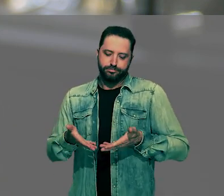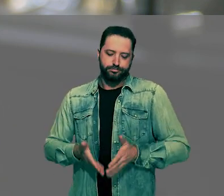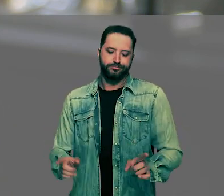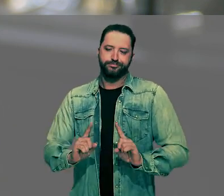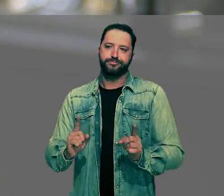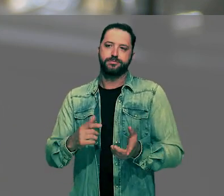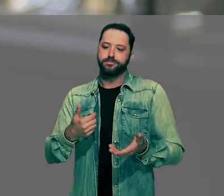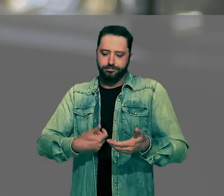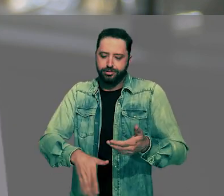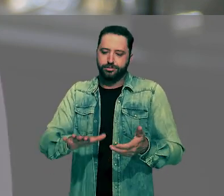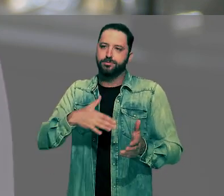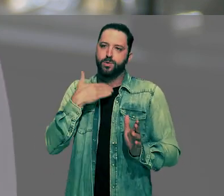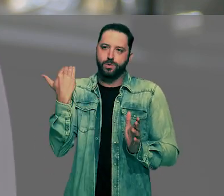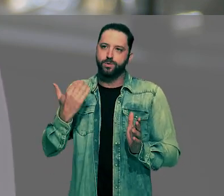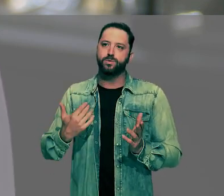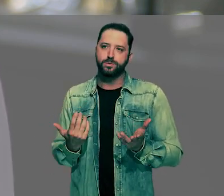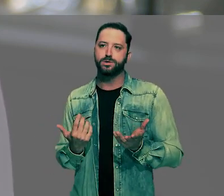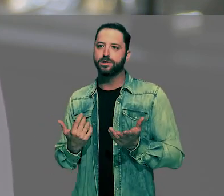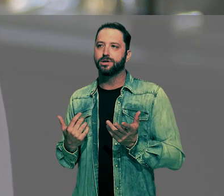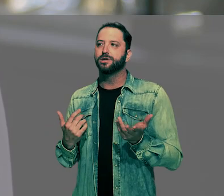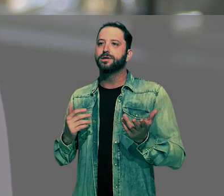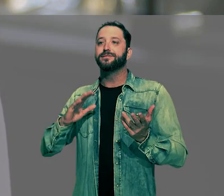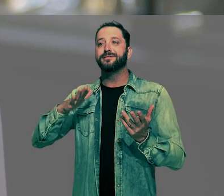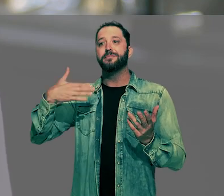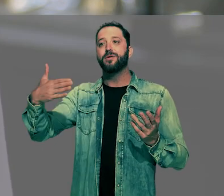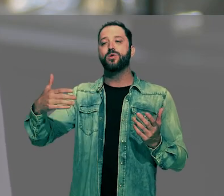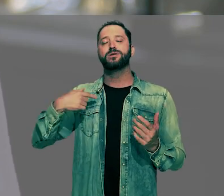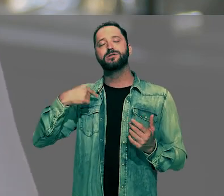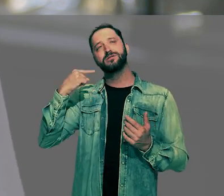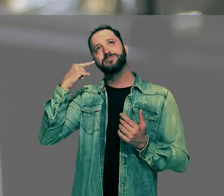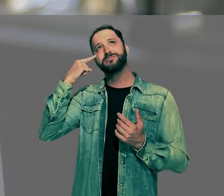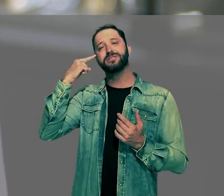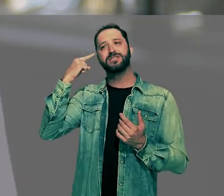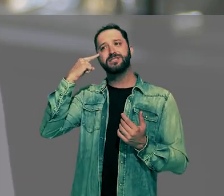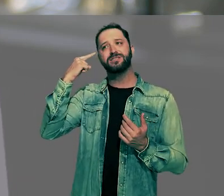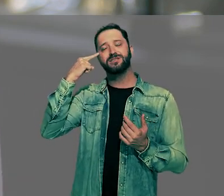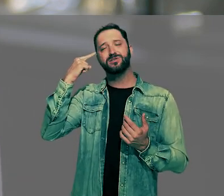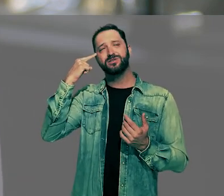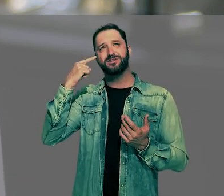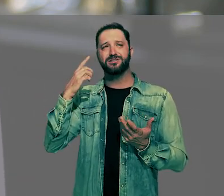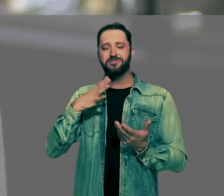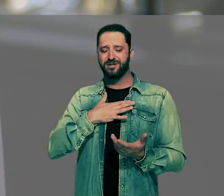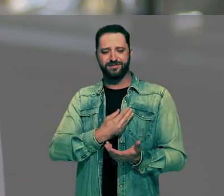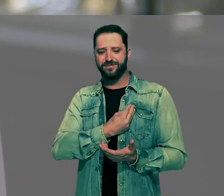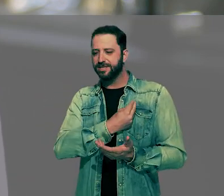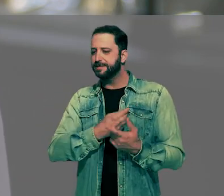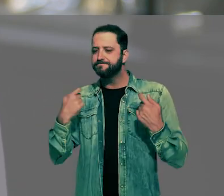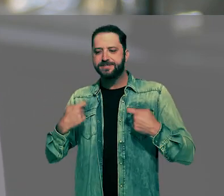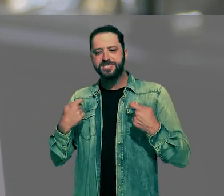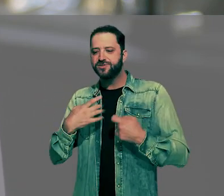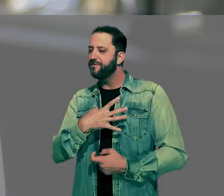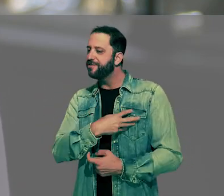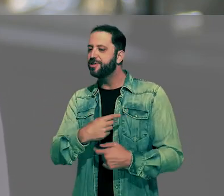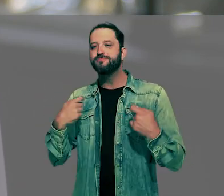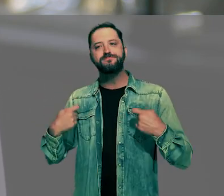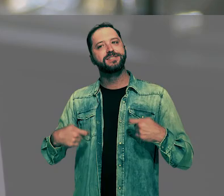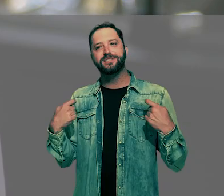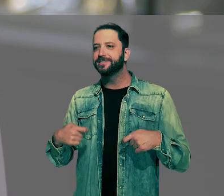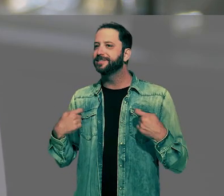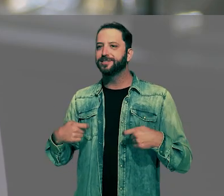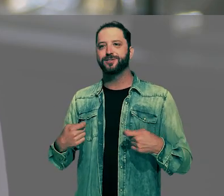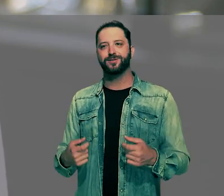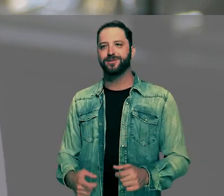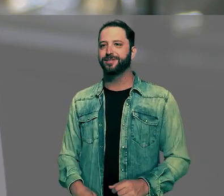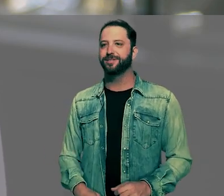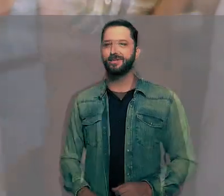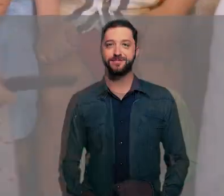perdi o bebê. E aí, depois, eu pensei que a minha vida não ia ter mais sentido se eu não tivesse